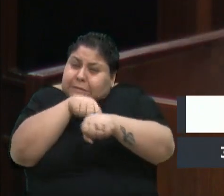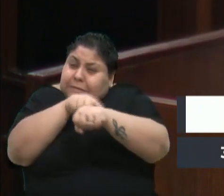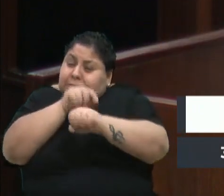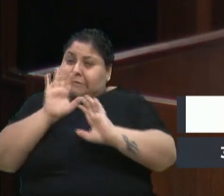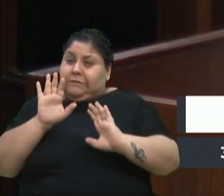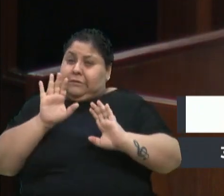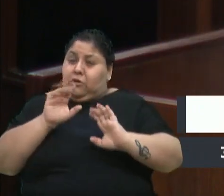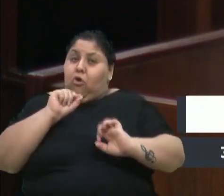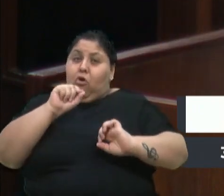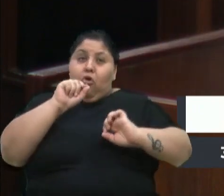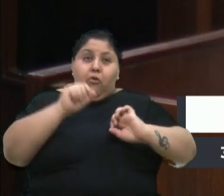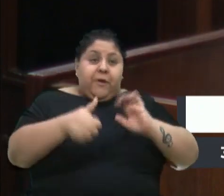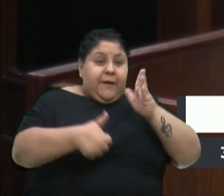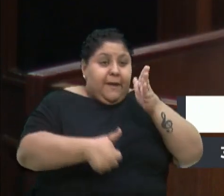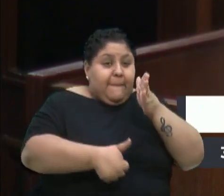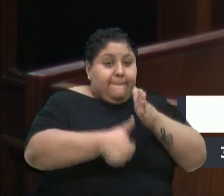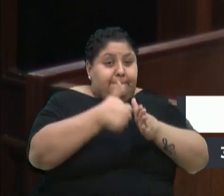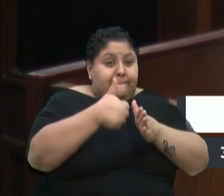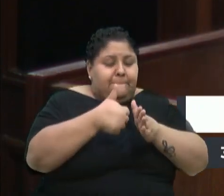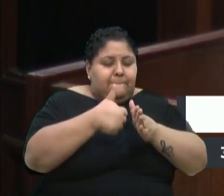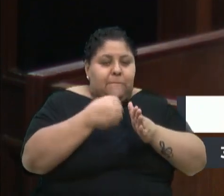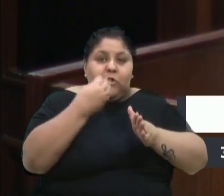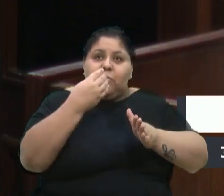Então, eu não sou contra a pessoa, muito bem.